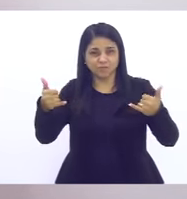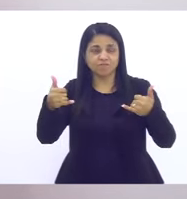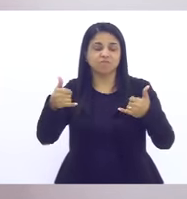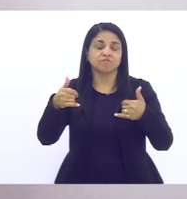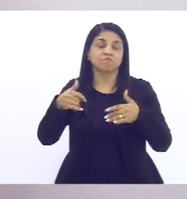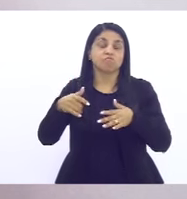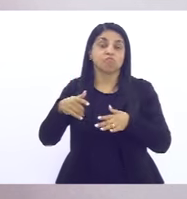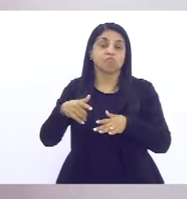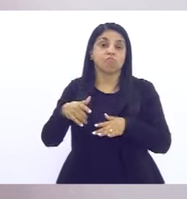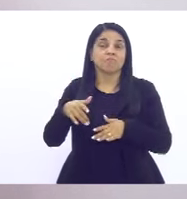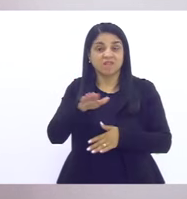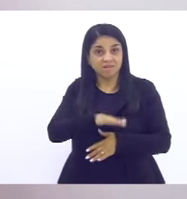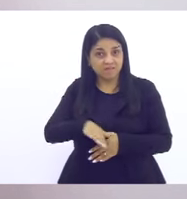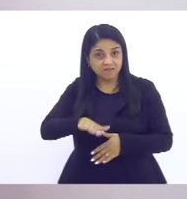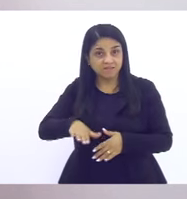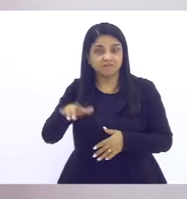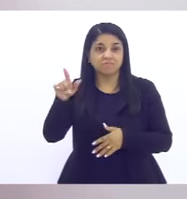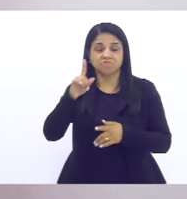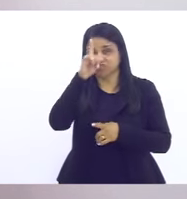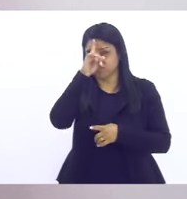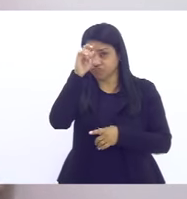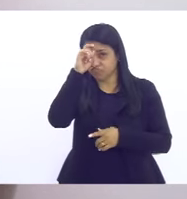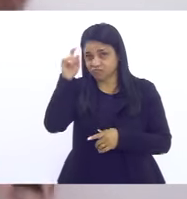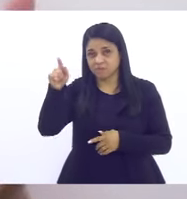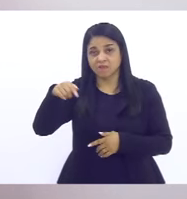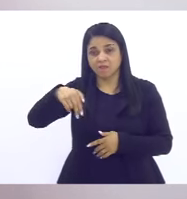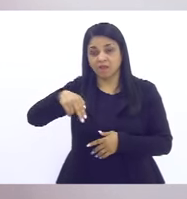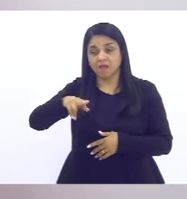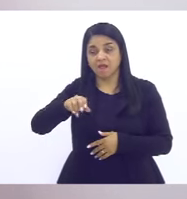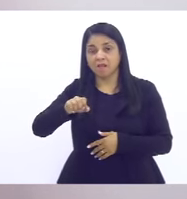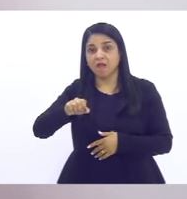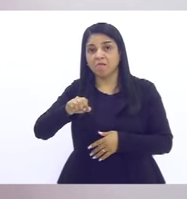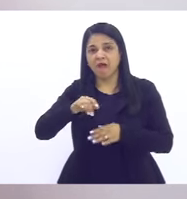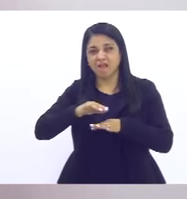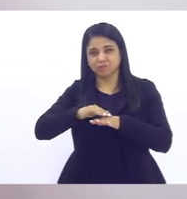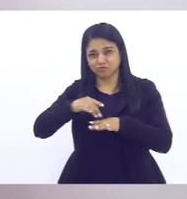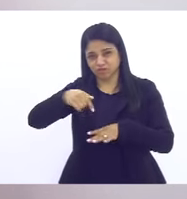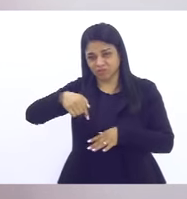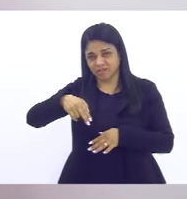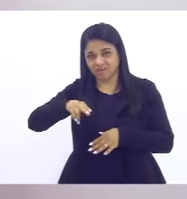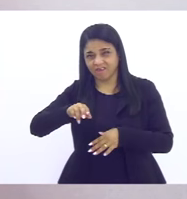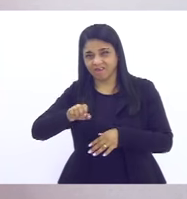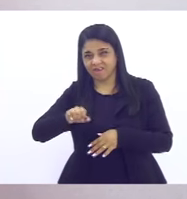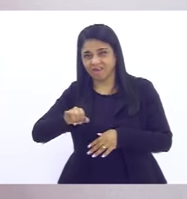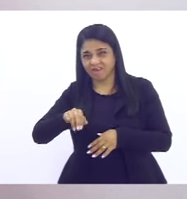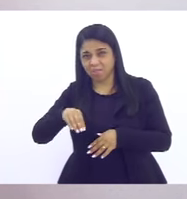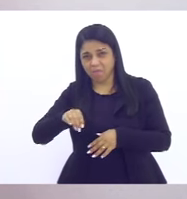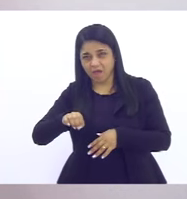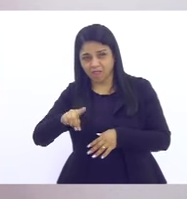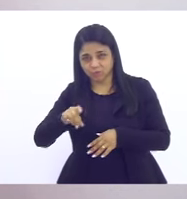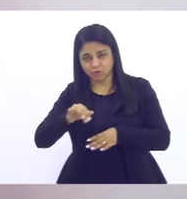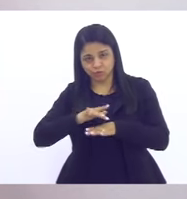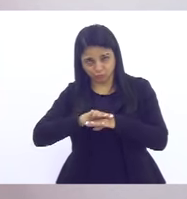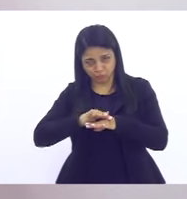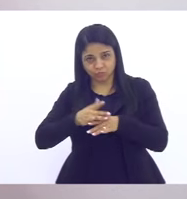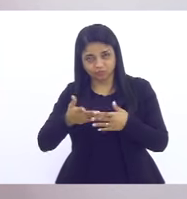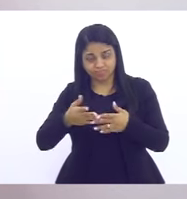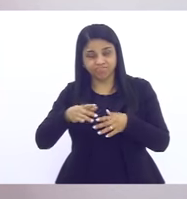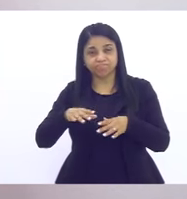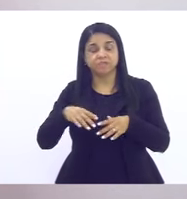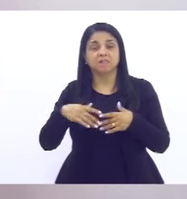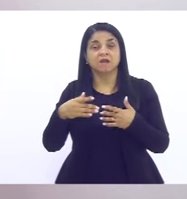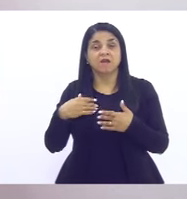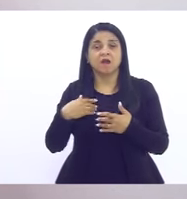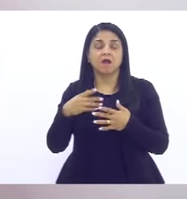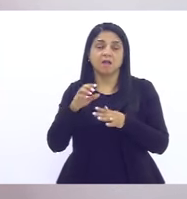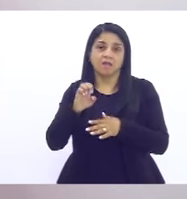hospital de queimados em Niterói. A Enel está dando assistência à família, mas tudo isso se dá,